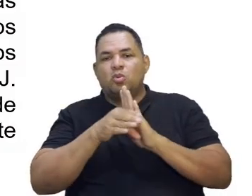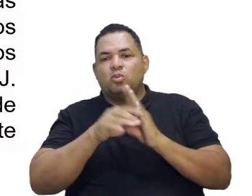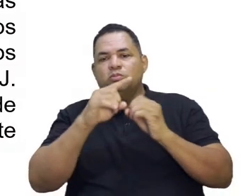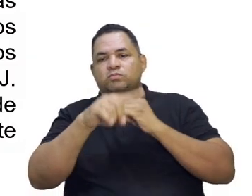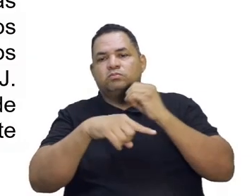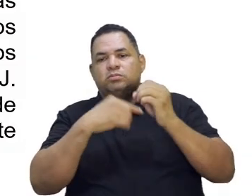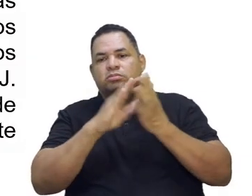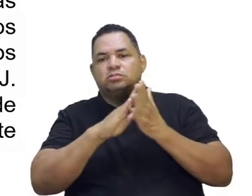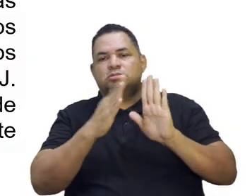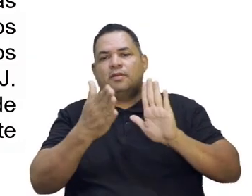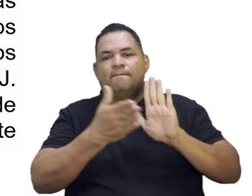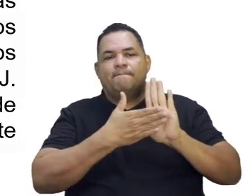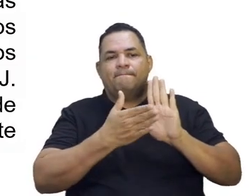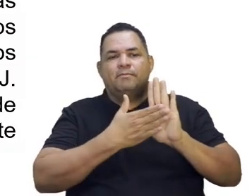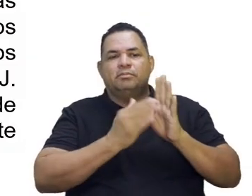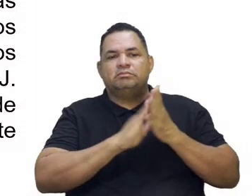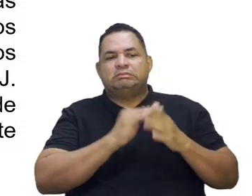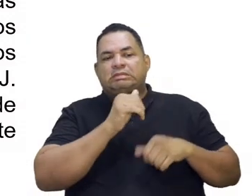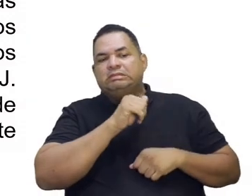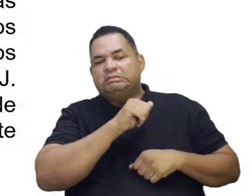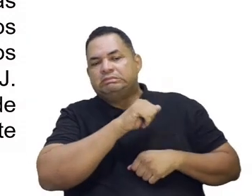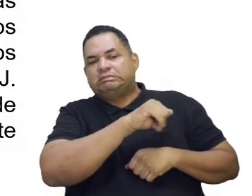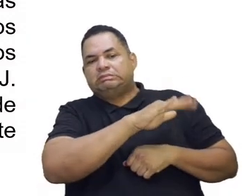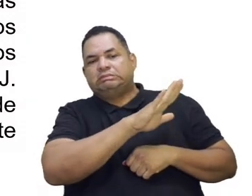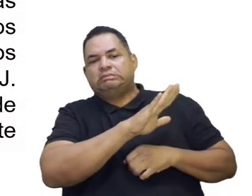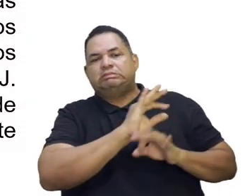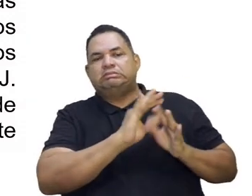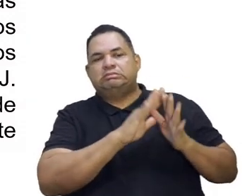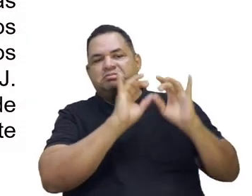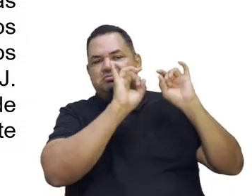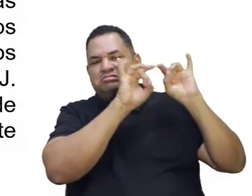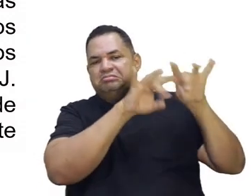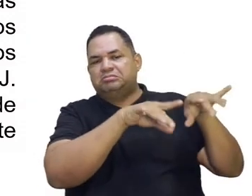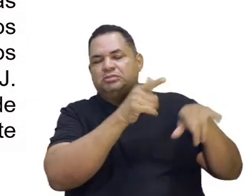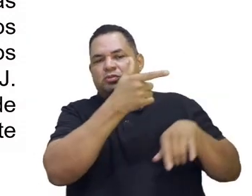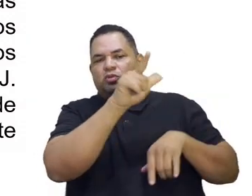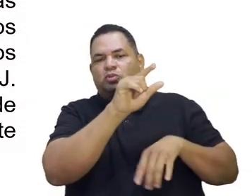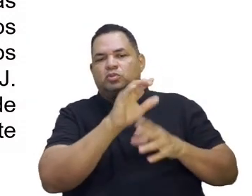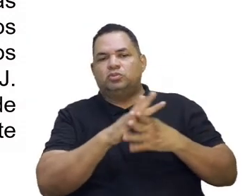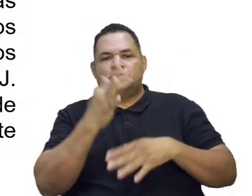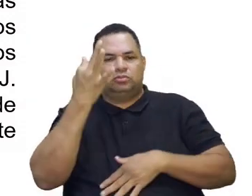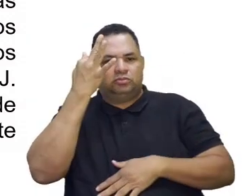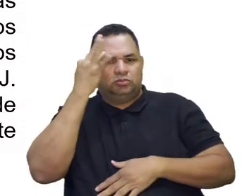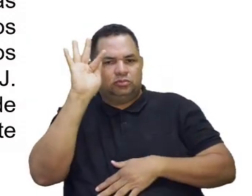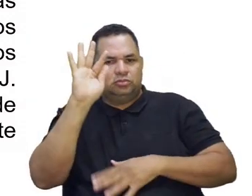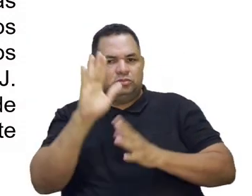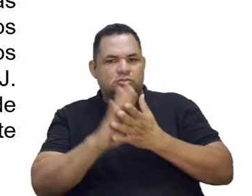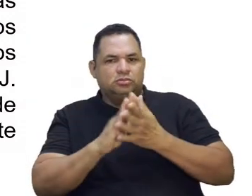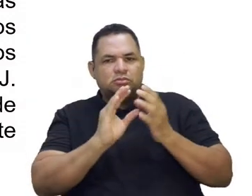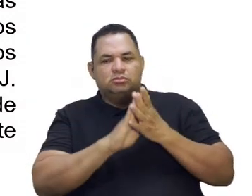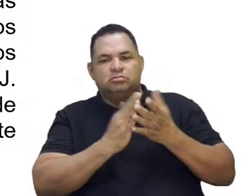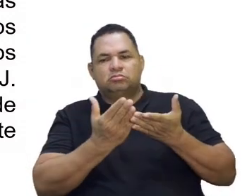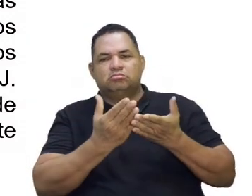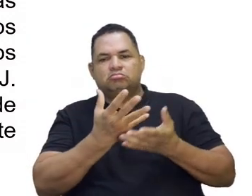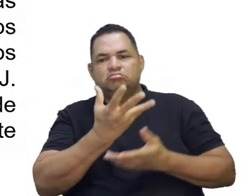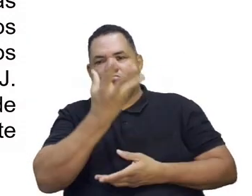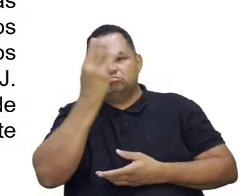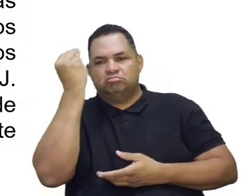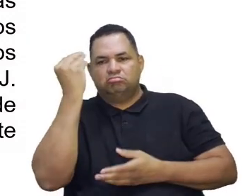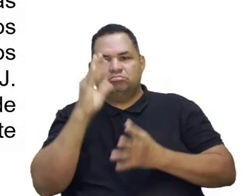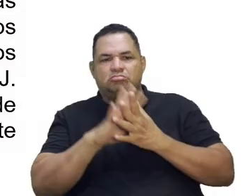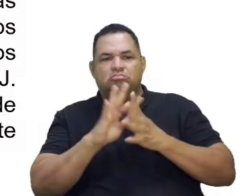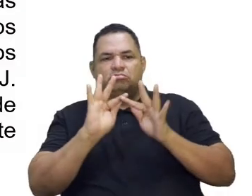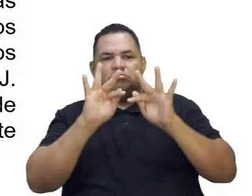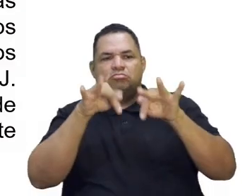mas suas propostas foram rejeitadas por outros filósofos e caíram no esquecimento. No final do